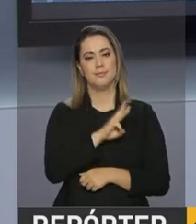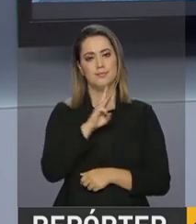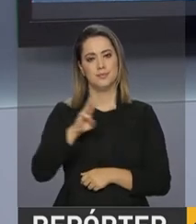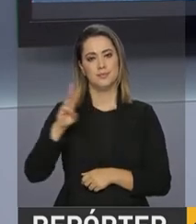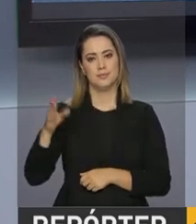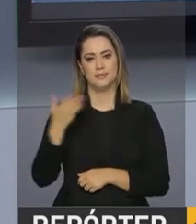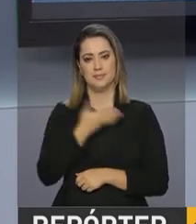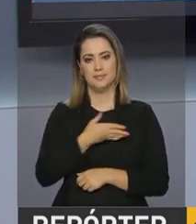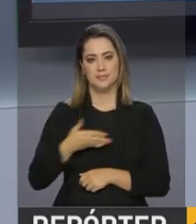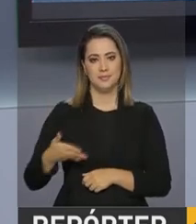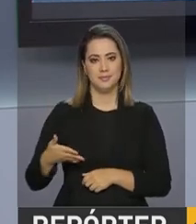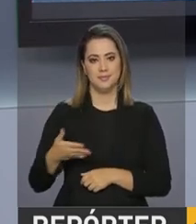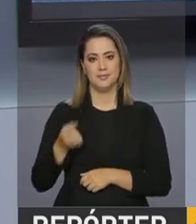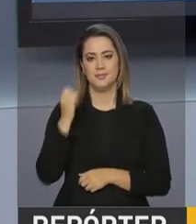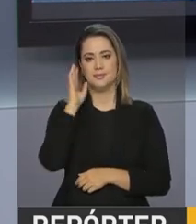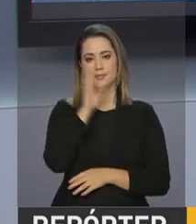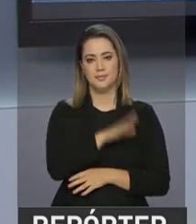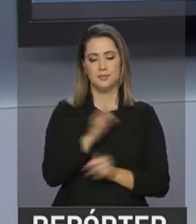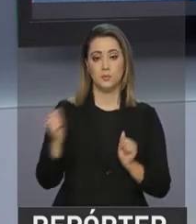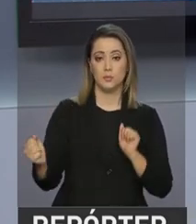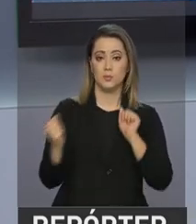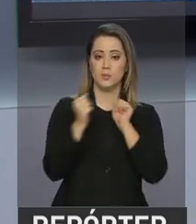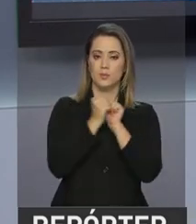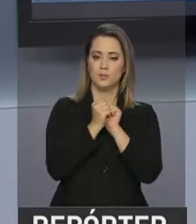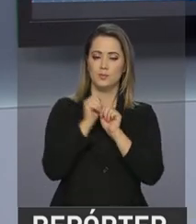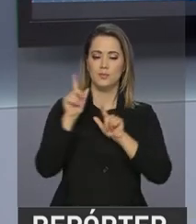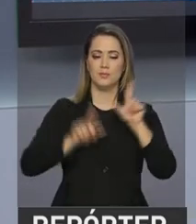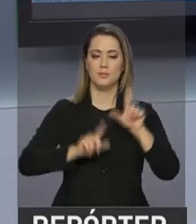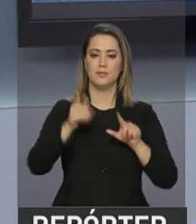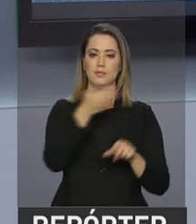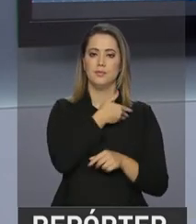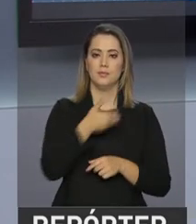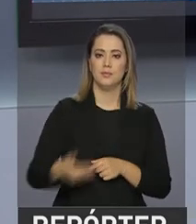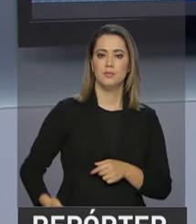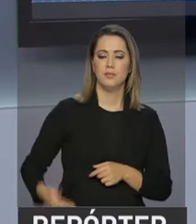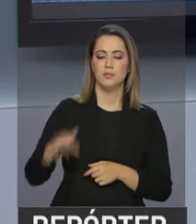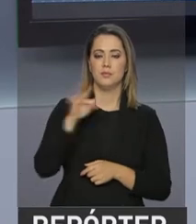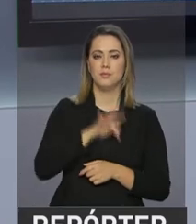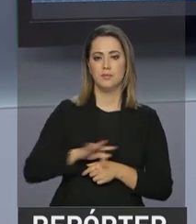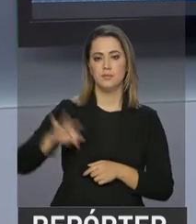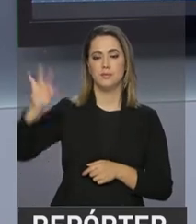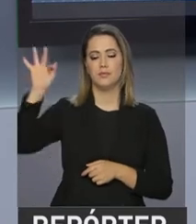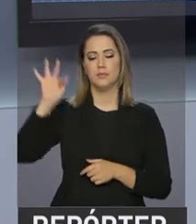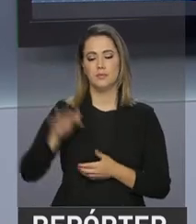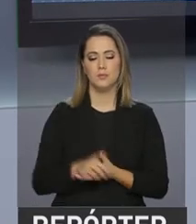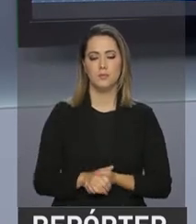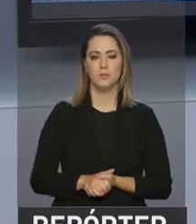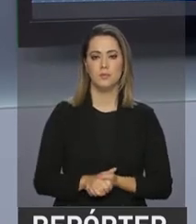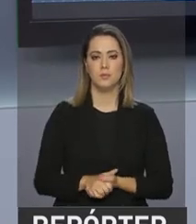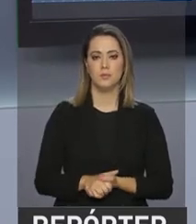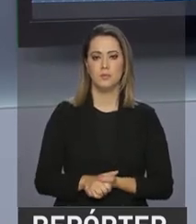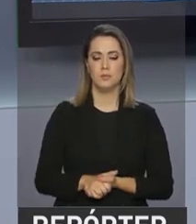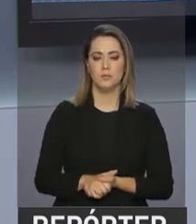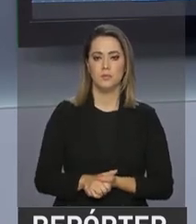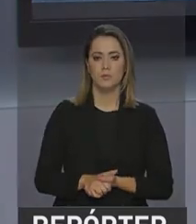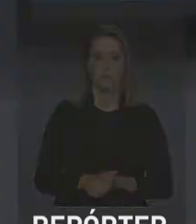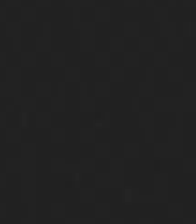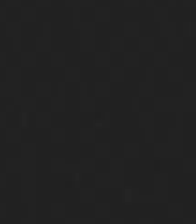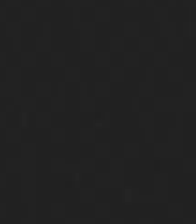disponível na internet uma boa tarde pra você continue com a gente aqui na nbr a tv do governo federal